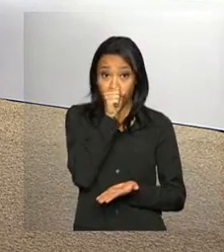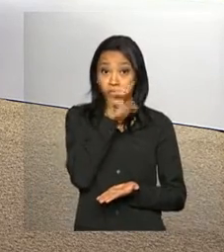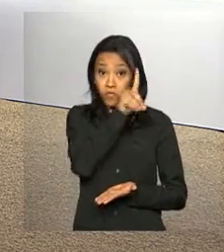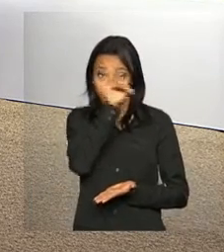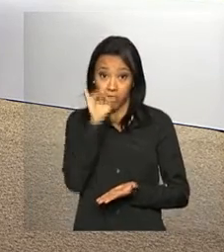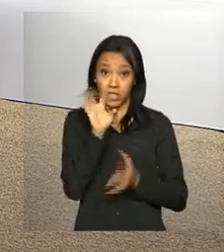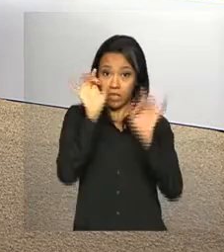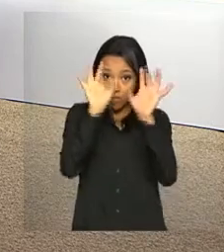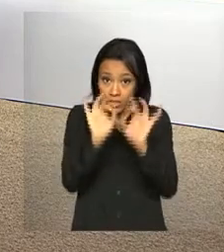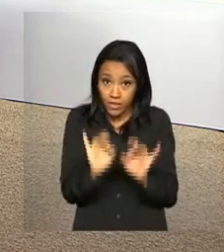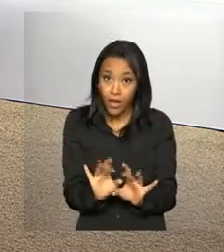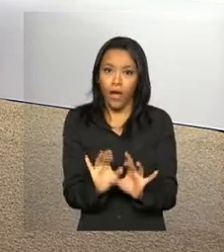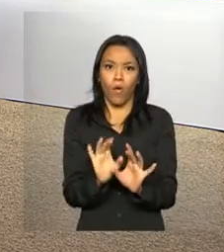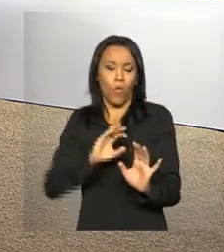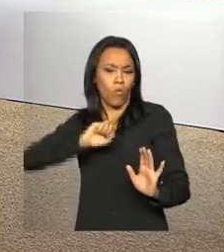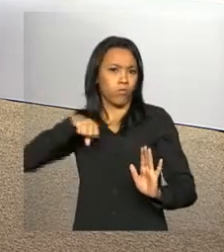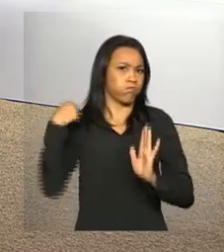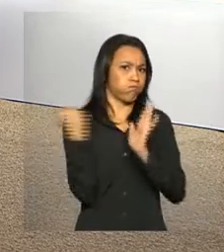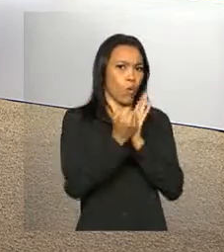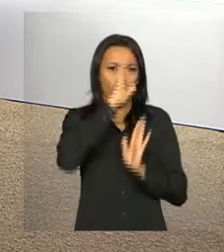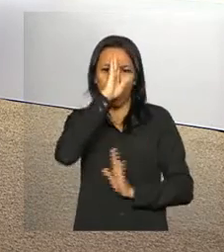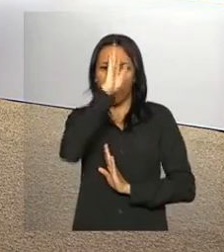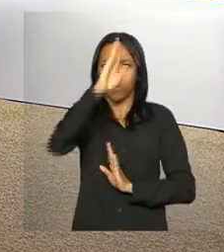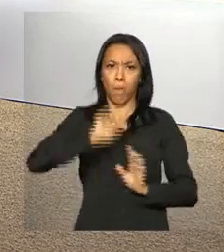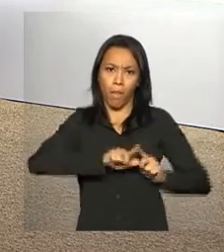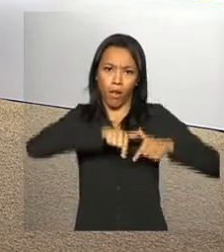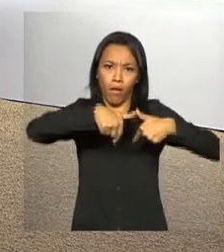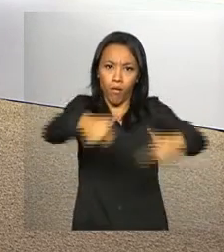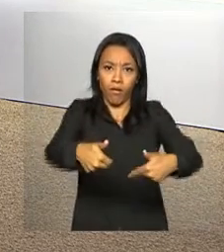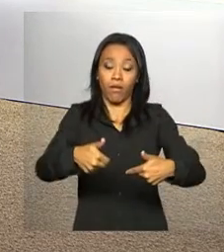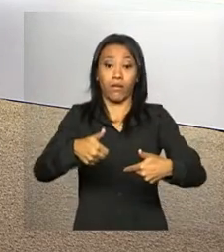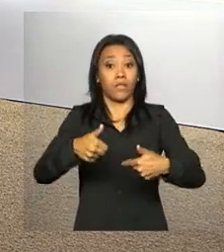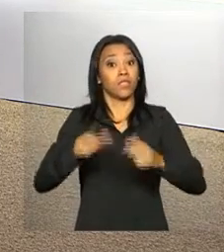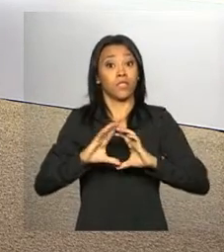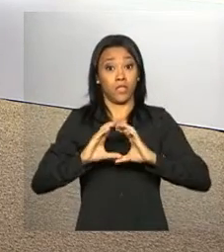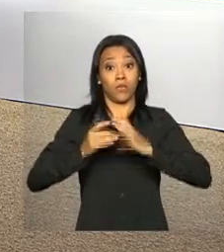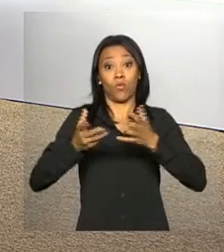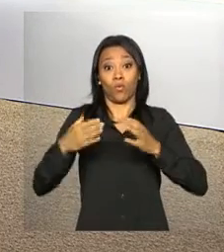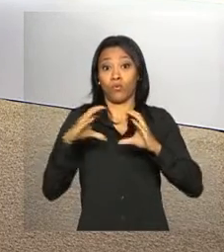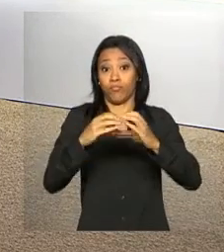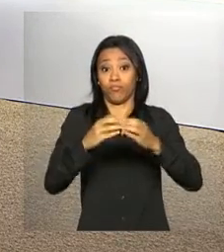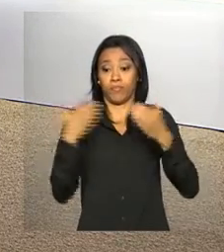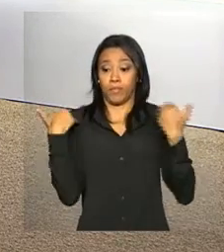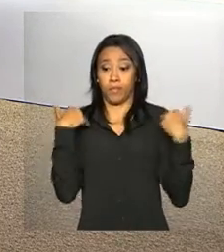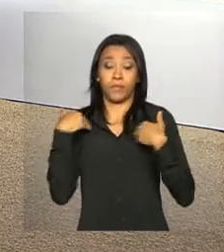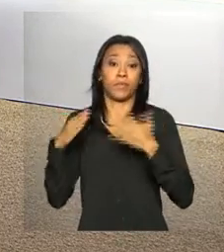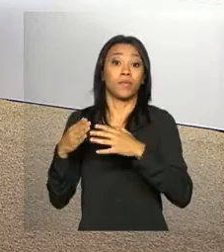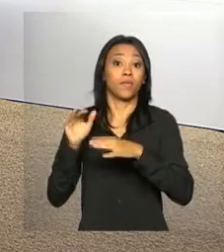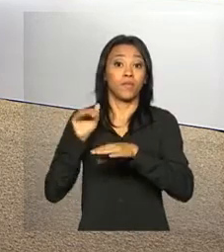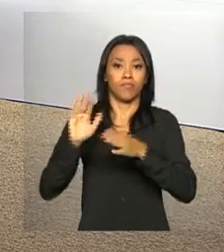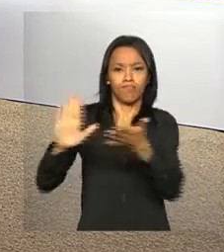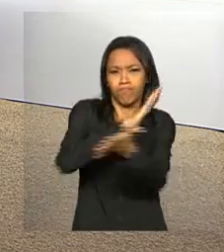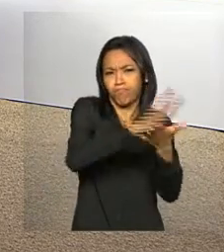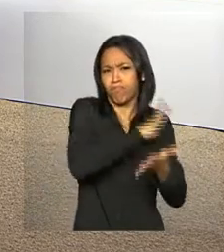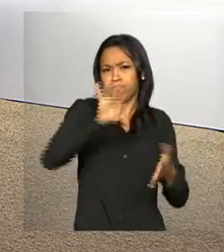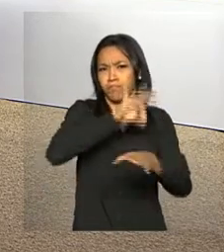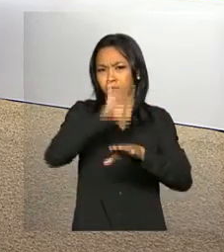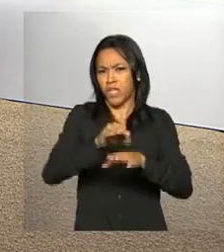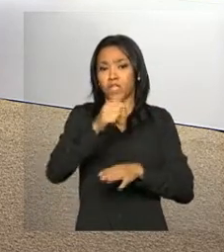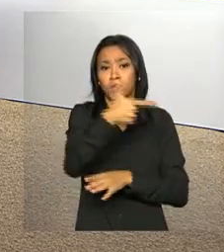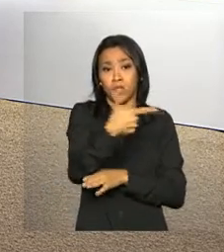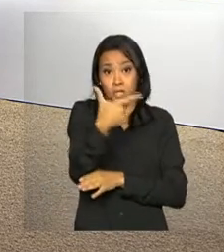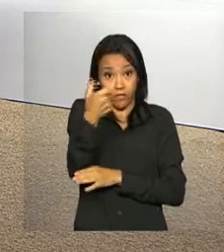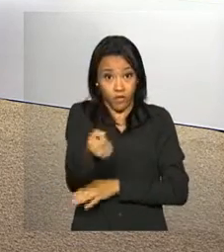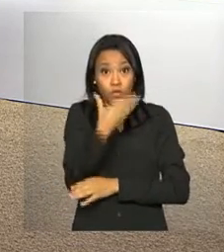um marco no combate ao aedes aegypti no brasil 220 mil homens e mulheres das forças armadas foram para as ruas